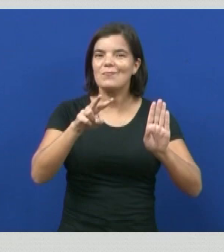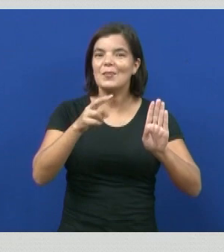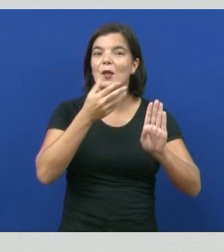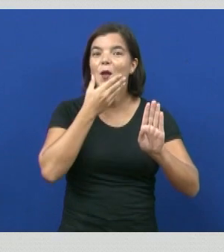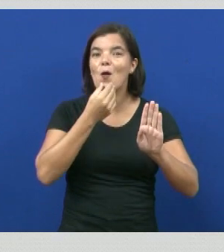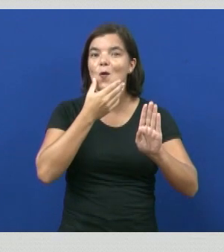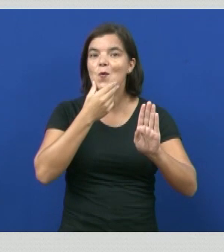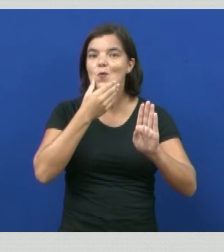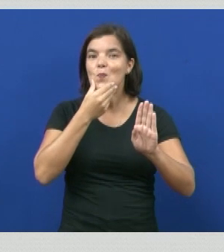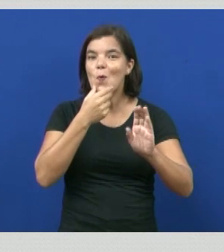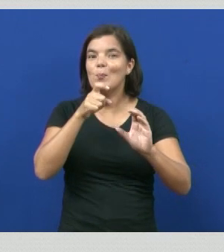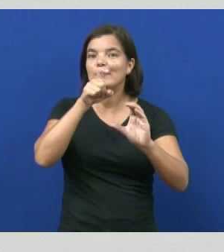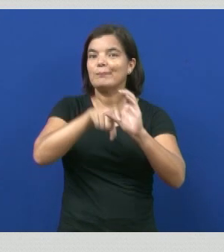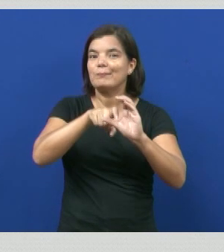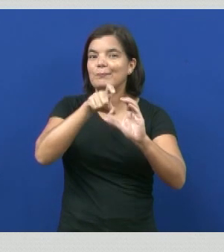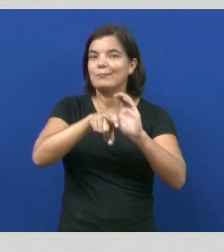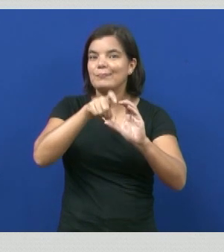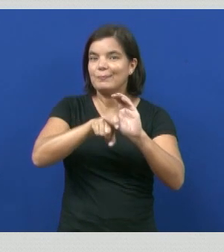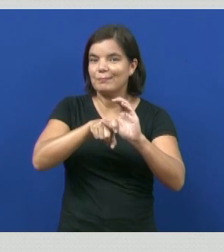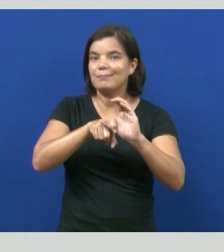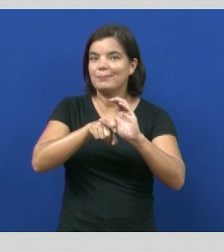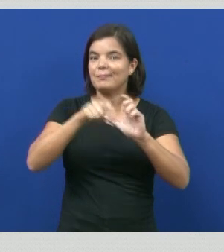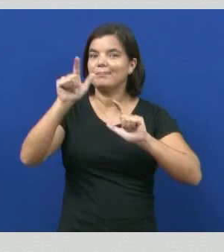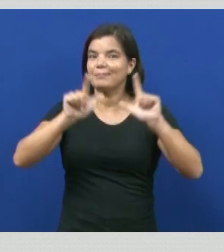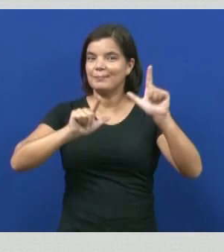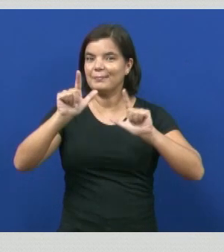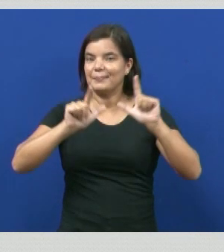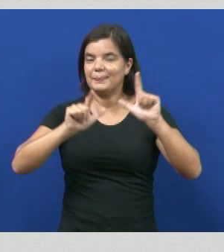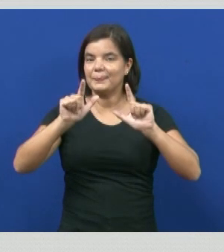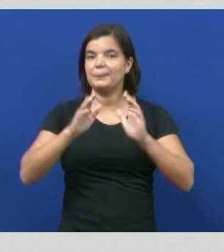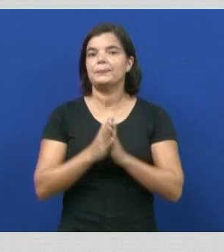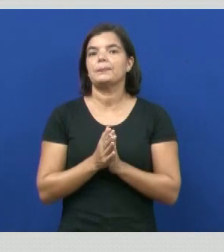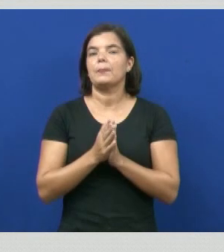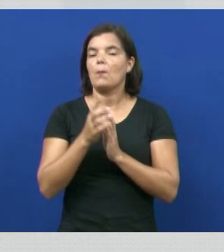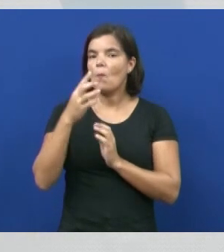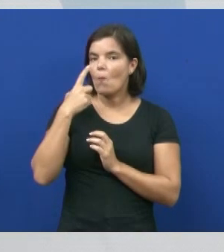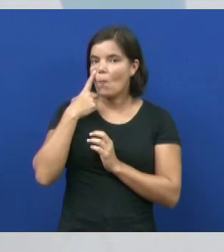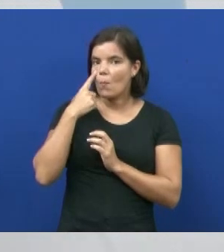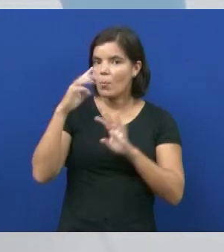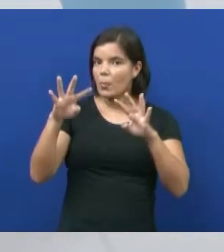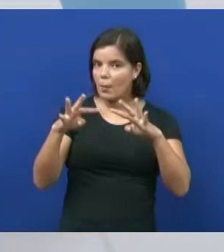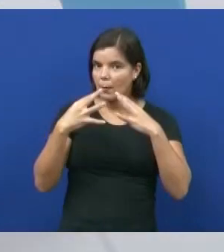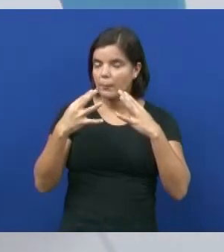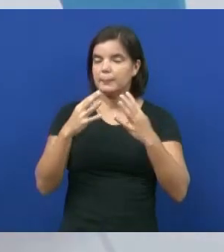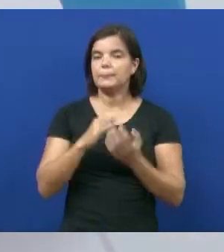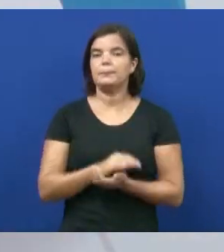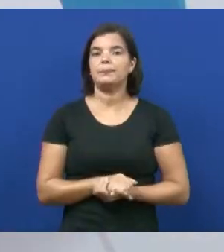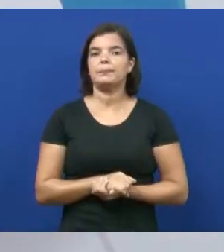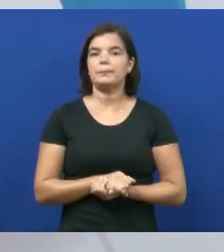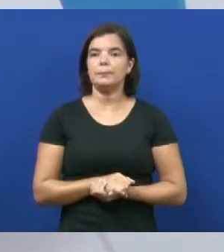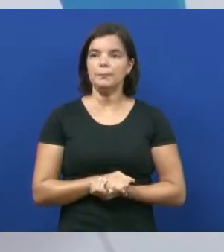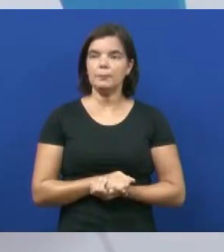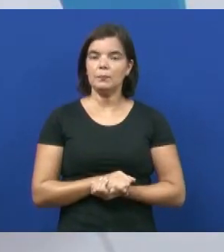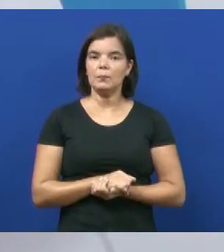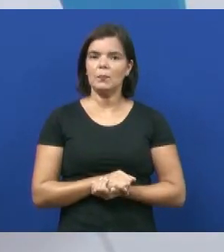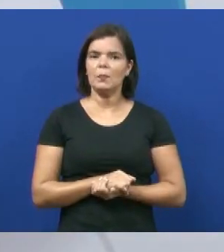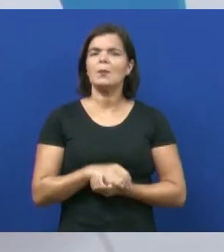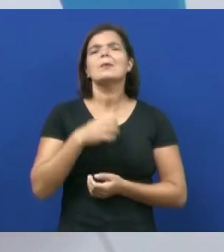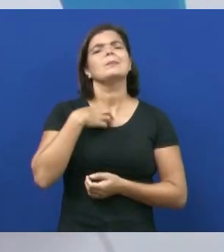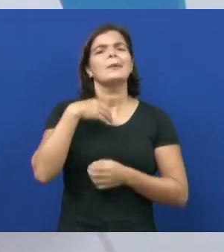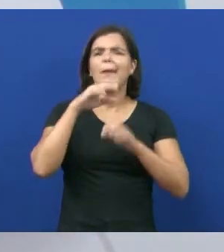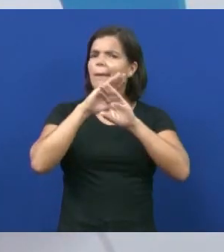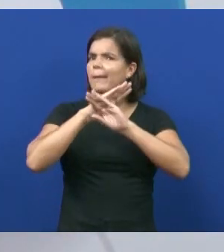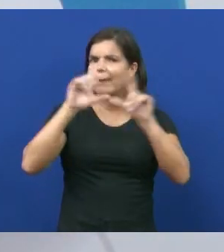era, era o cobrador da televisão. Agora voltem atenção aqui para mim. Ficou muito mais